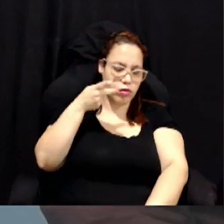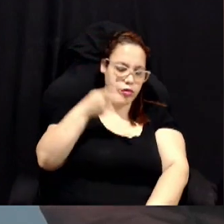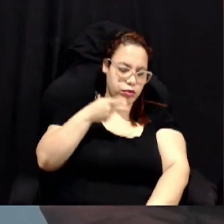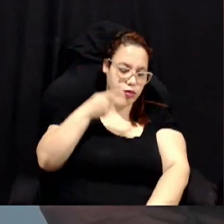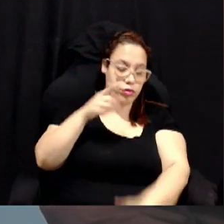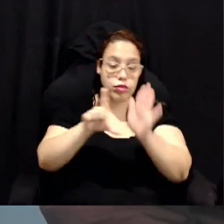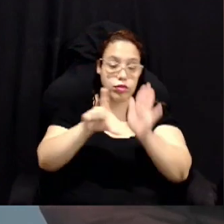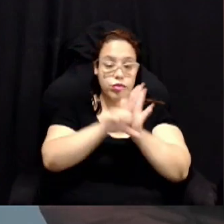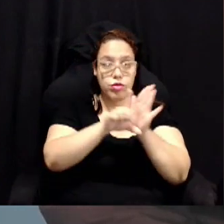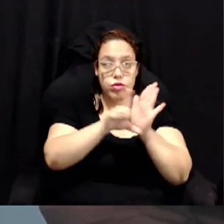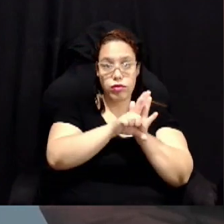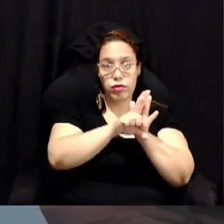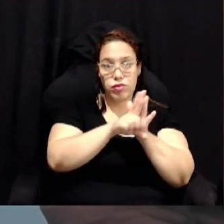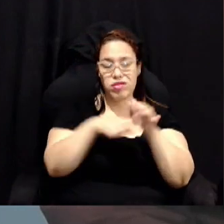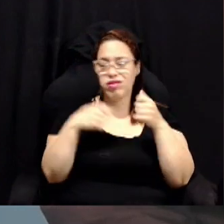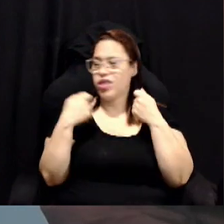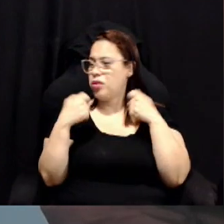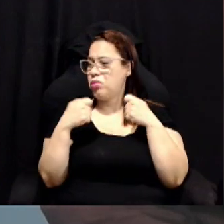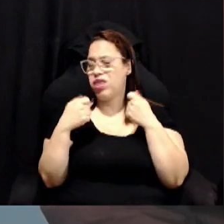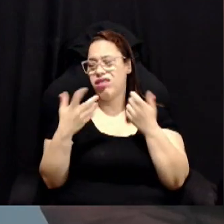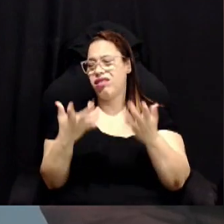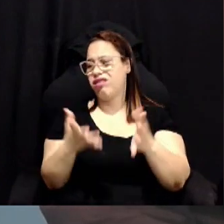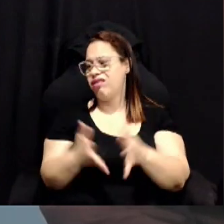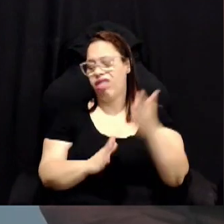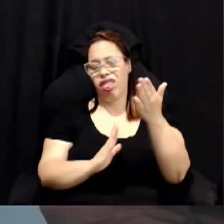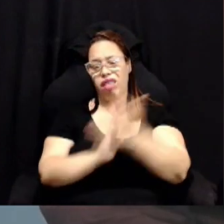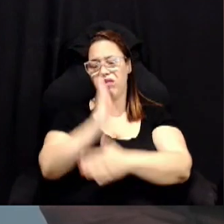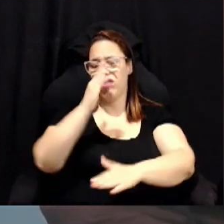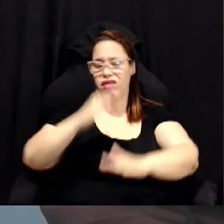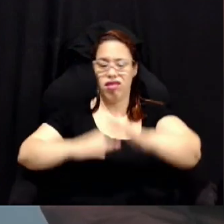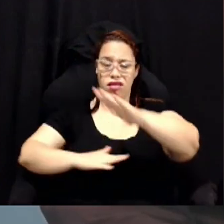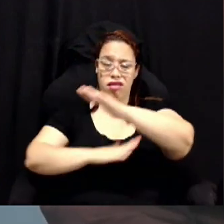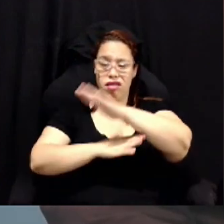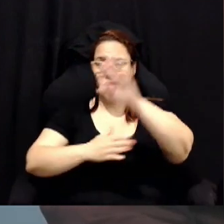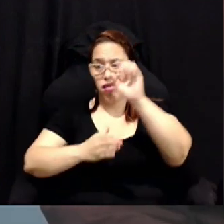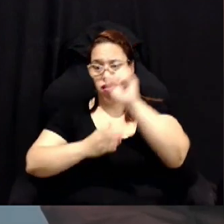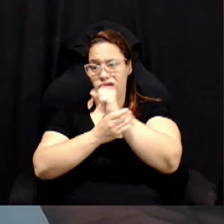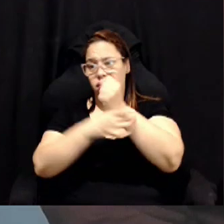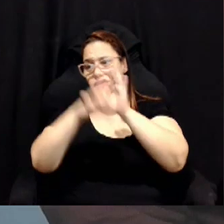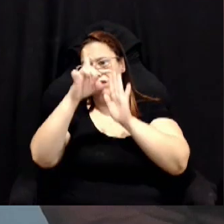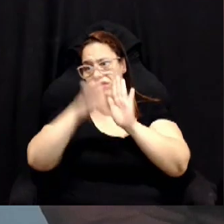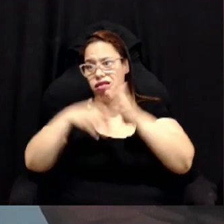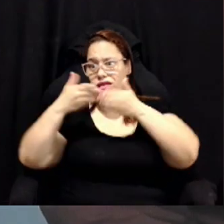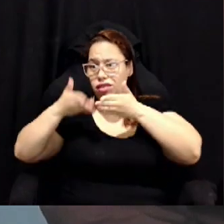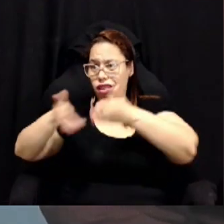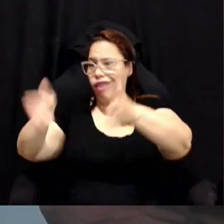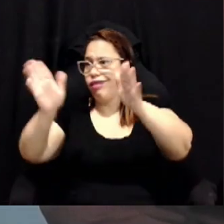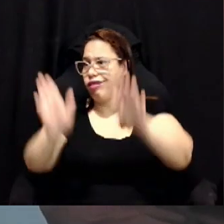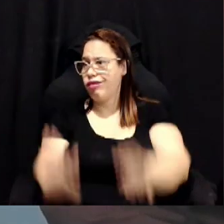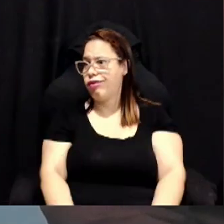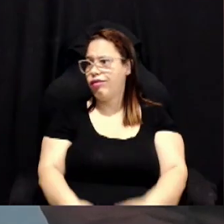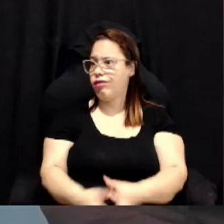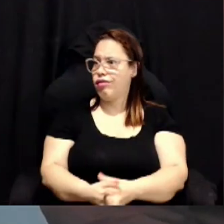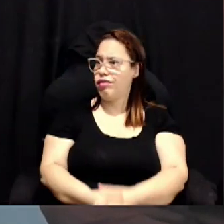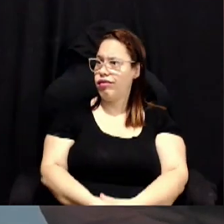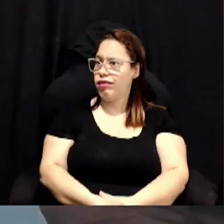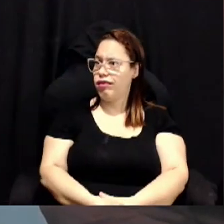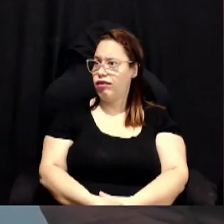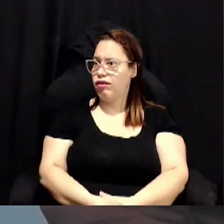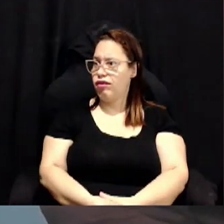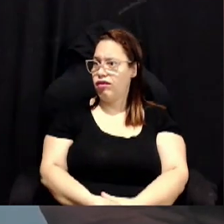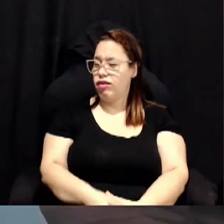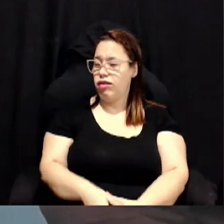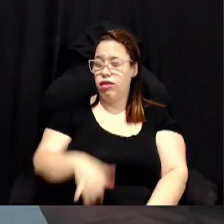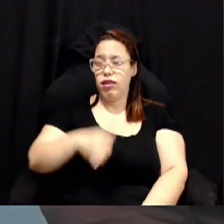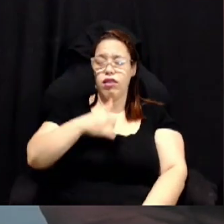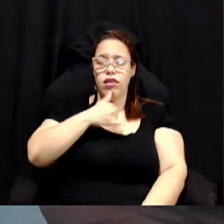não precisaríamos aprovar na Câmara para garantir o direito dessas pessoas. Mas, infelizmente, a gente